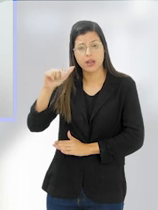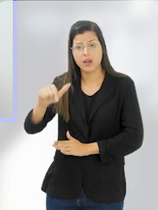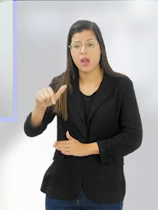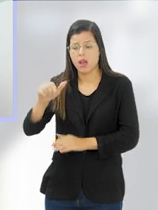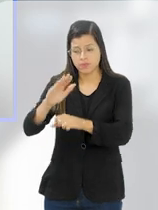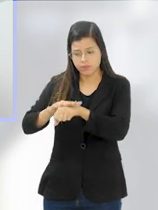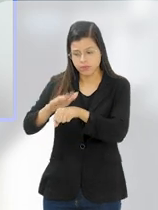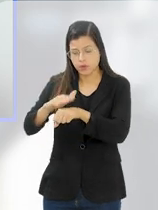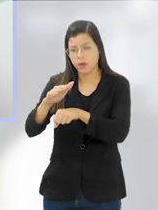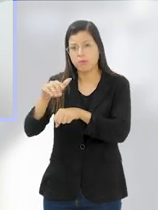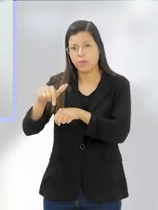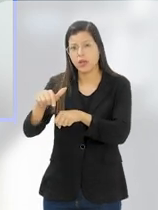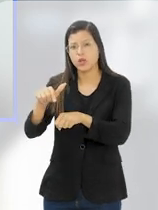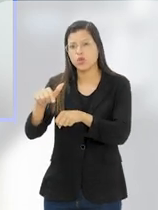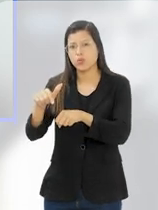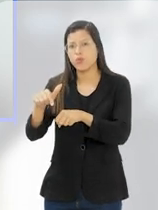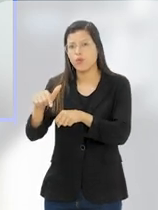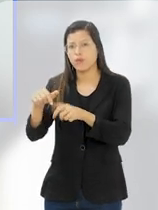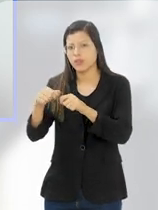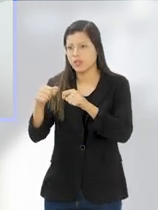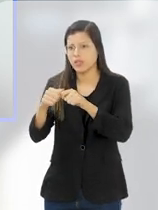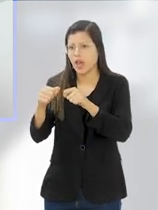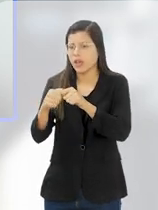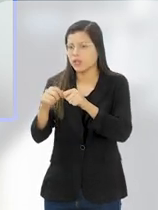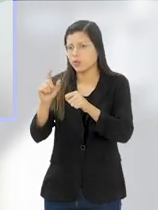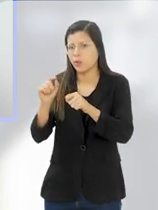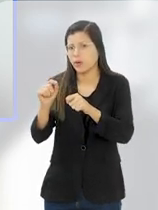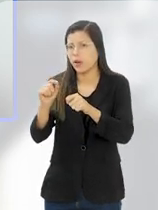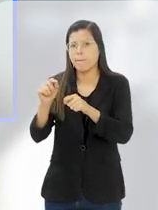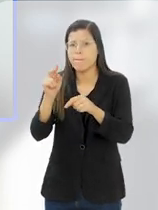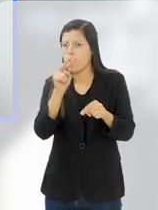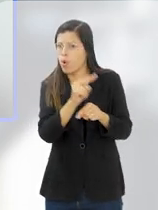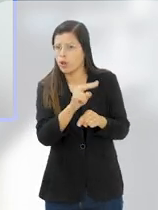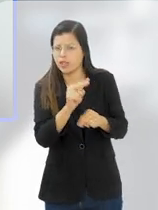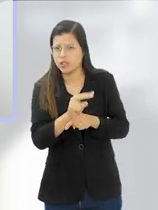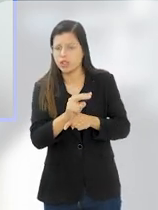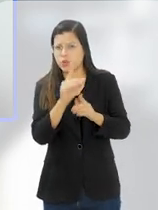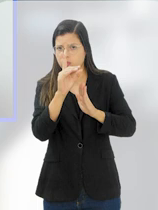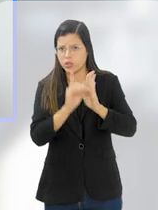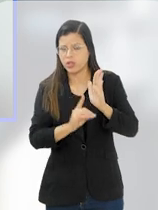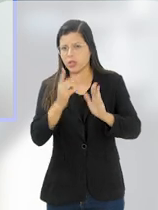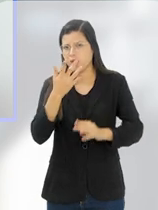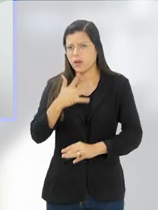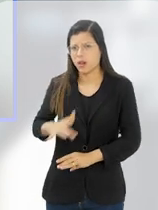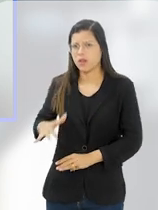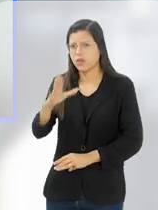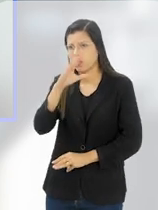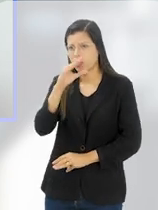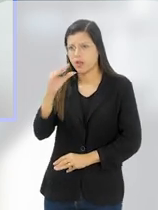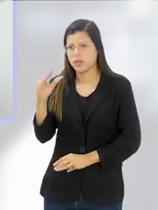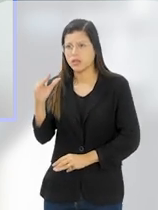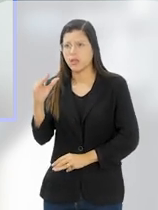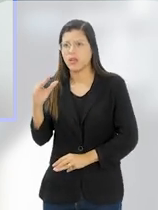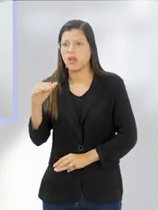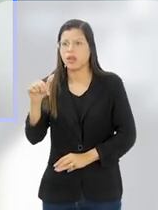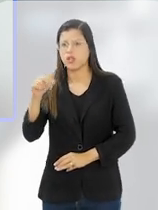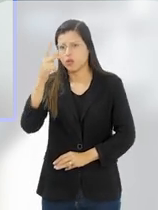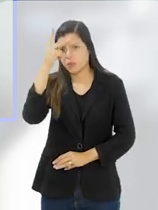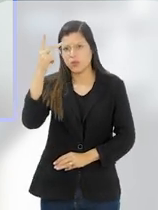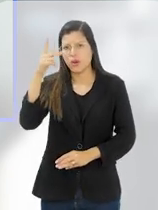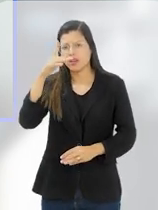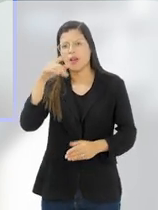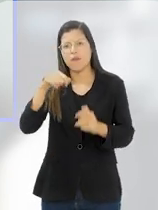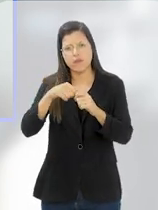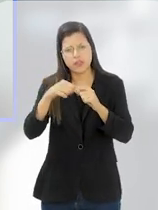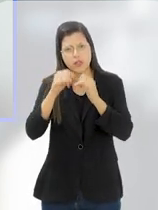que ela pudesse adotar as medidas cabíveis aí, né, no sentido de proteger o direito das crianças e adolescentes envolvidos, então, os que estavam performando